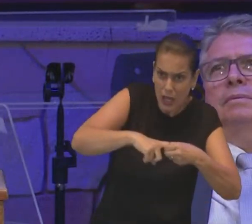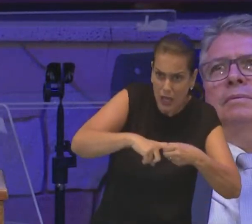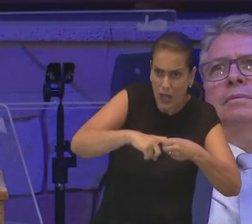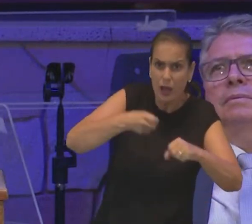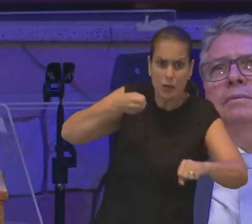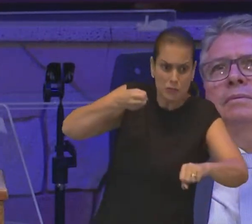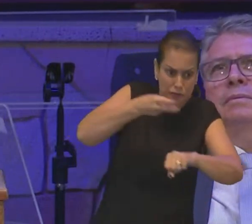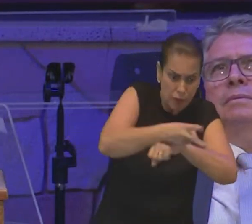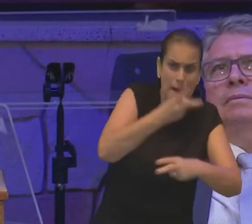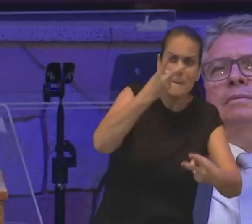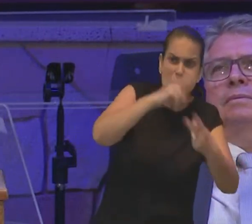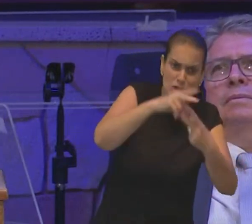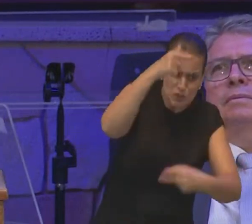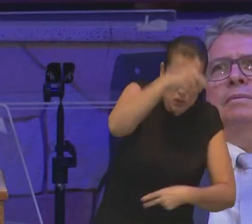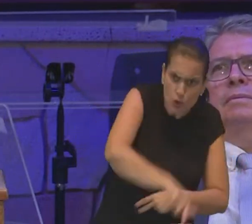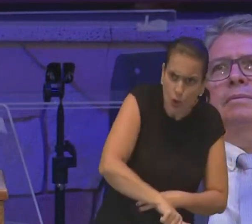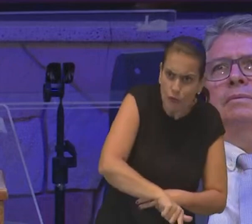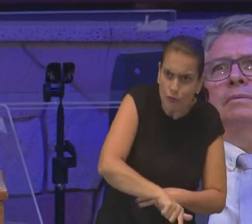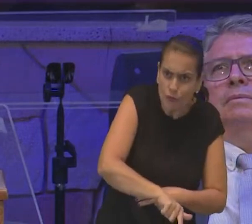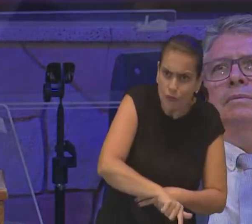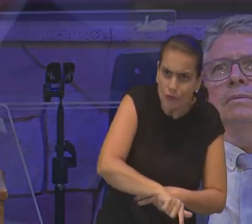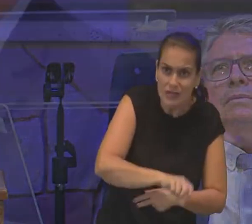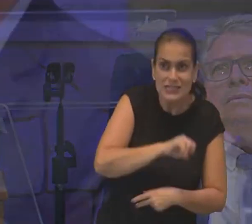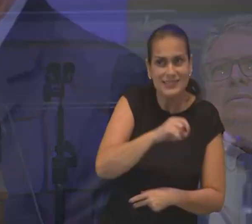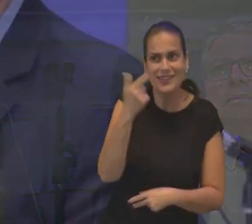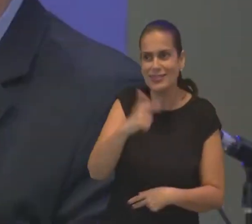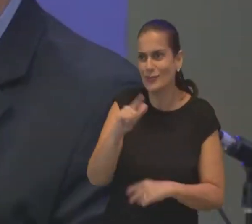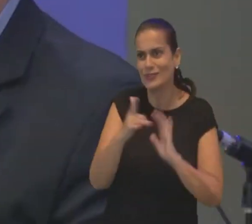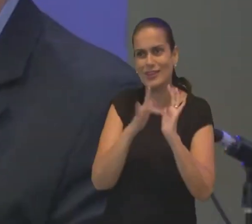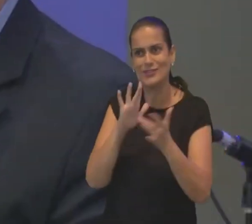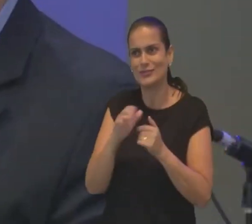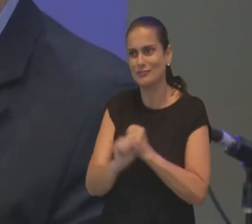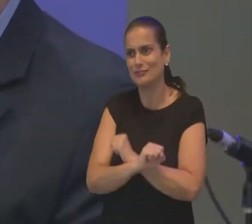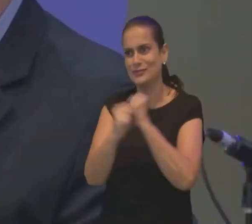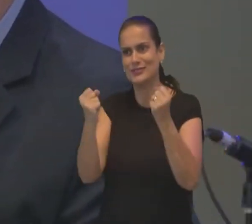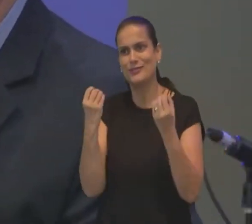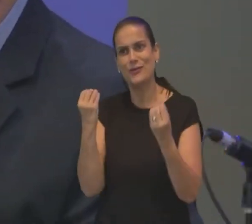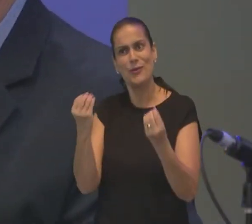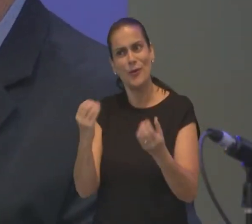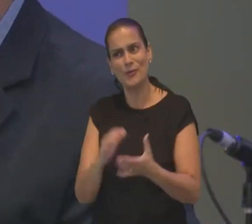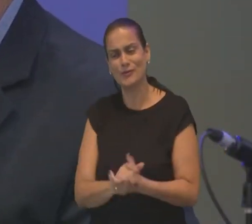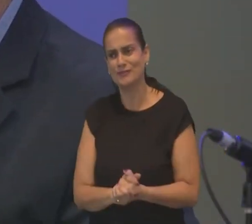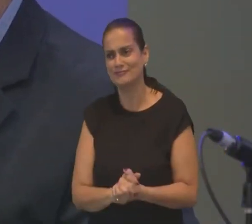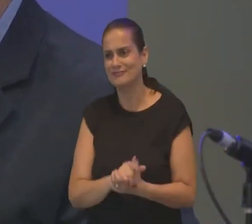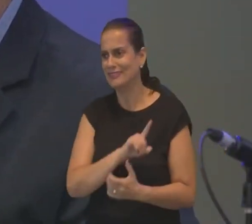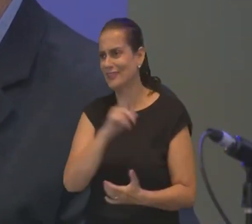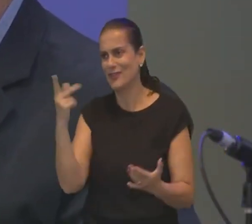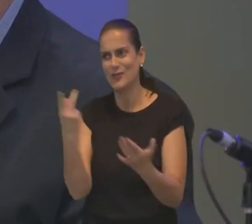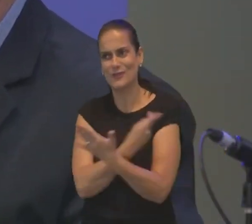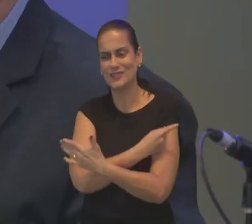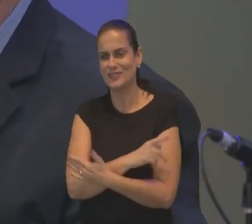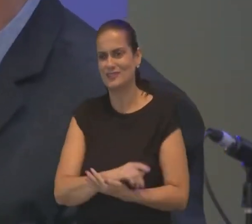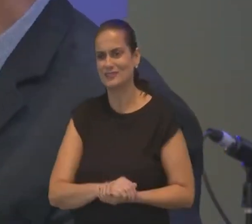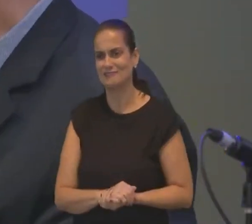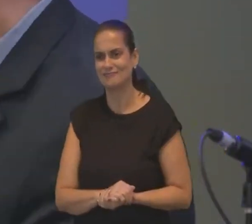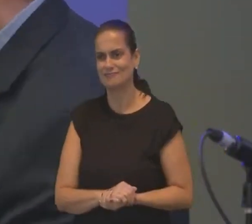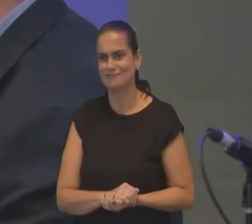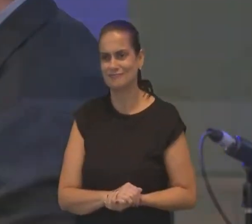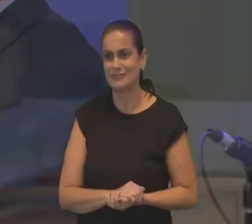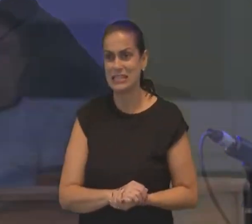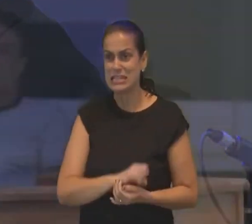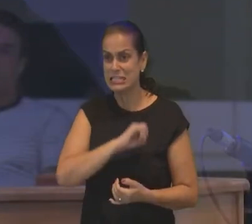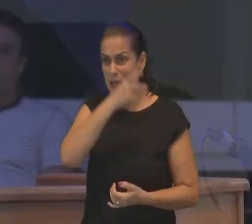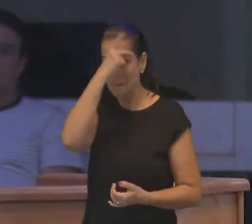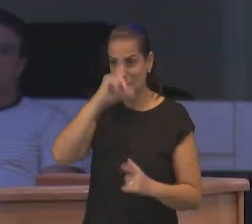presídio? Se não for por Jesus, meus irmãos, isso não acontece. Quando um